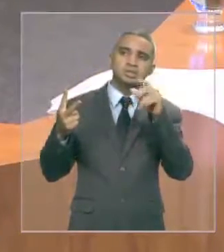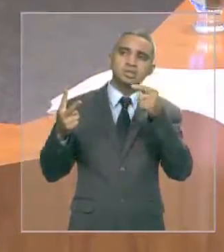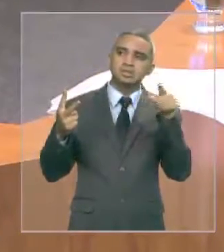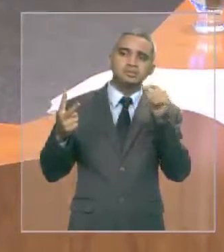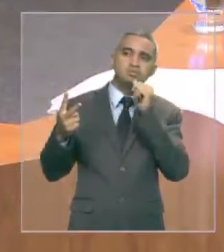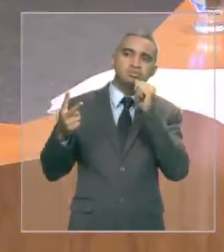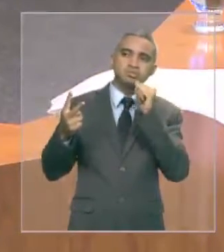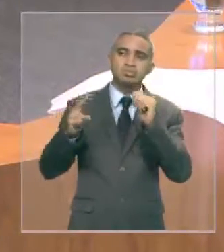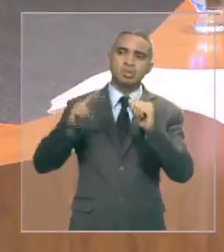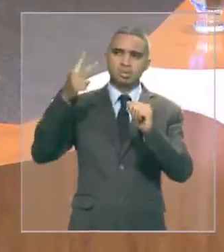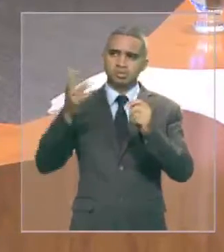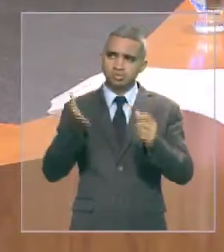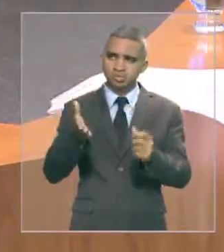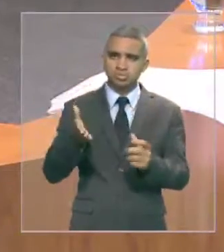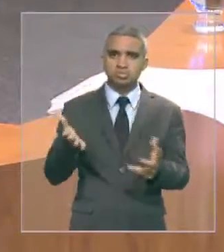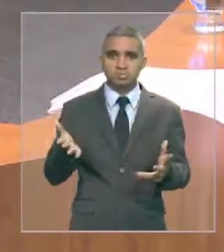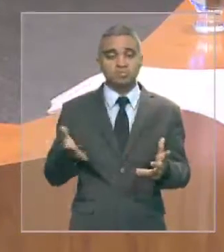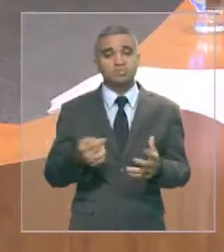que disse